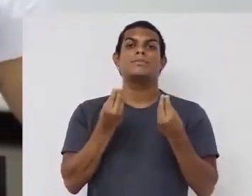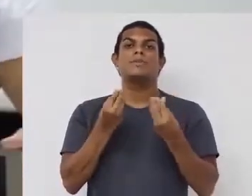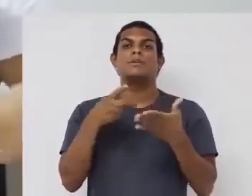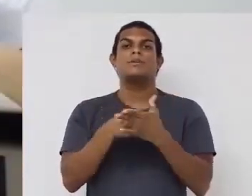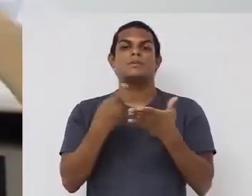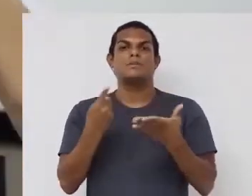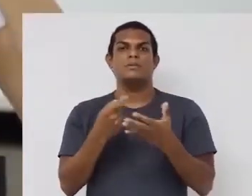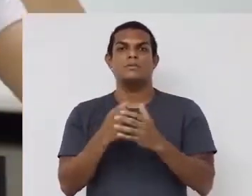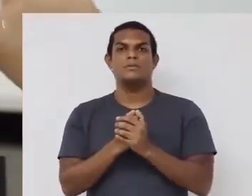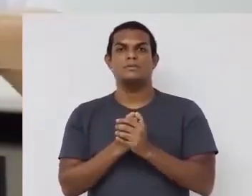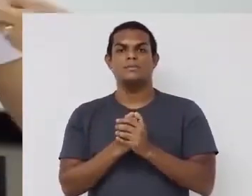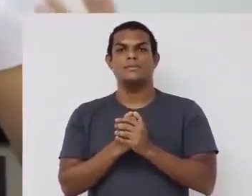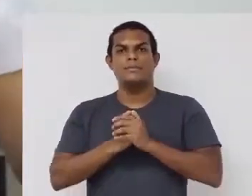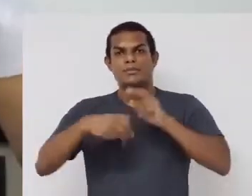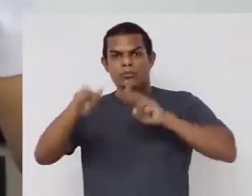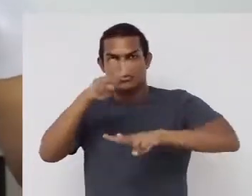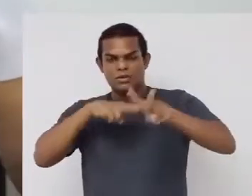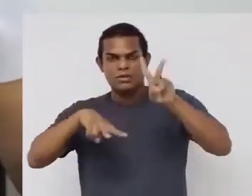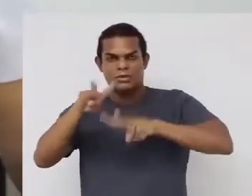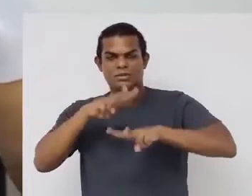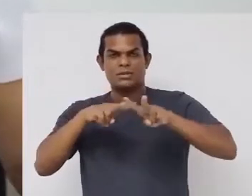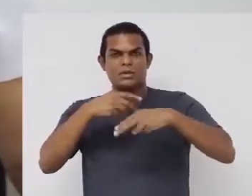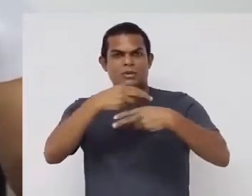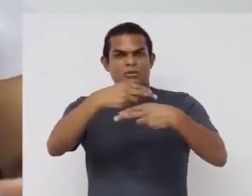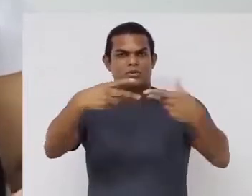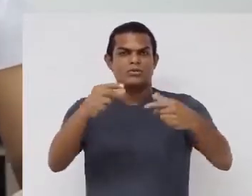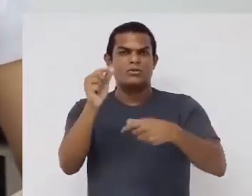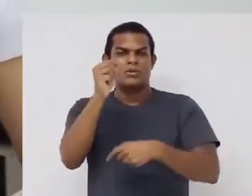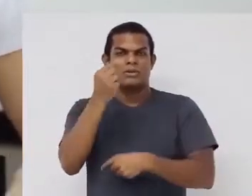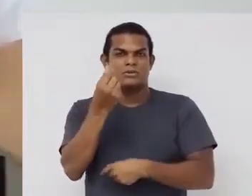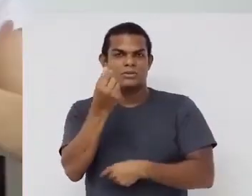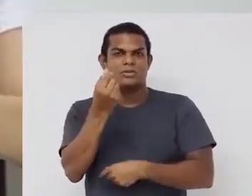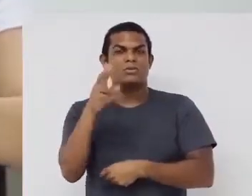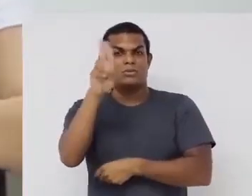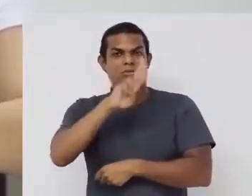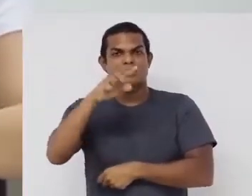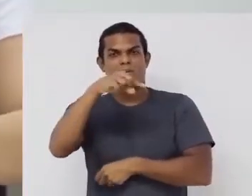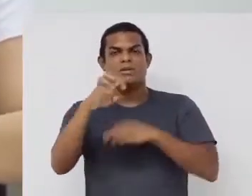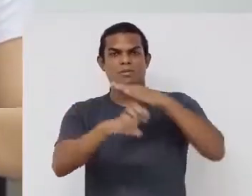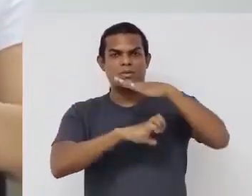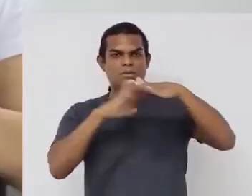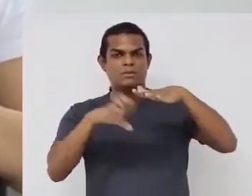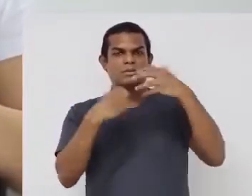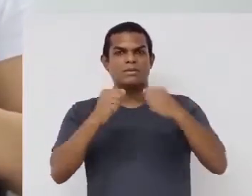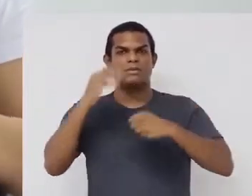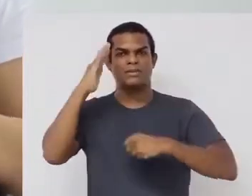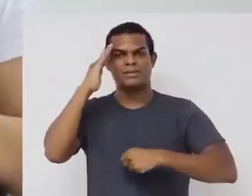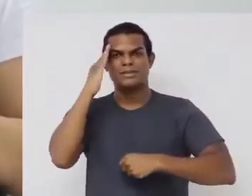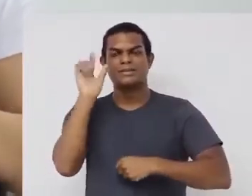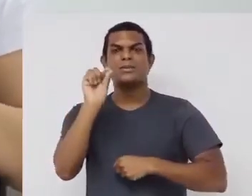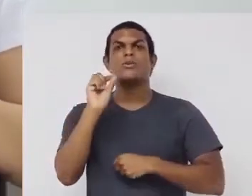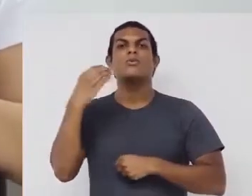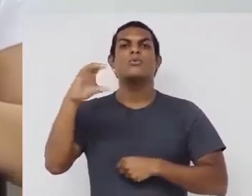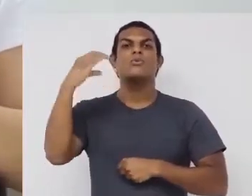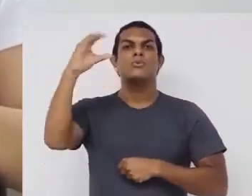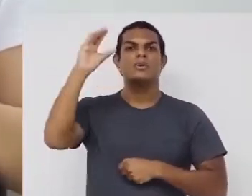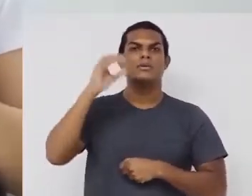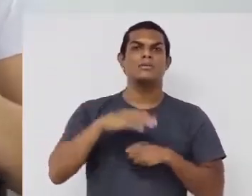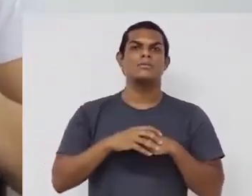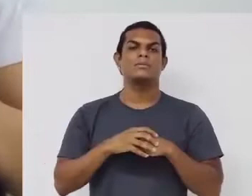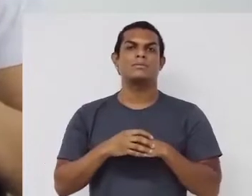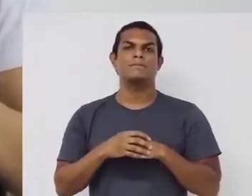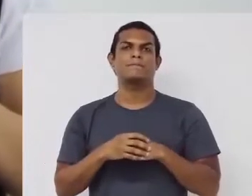Quando eu for considerar os vários desembolsos realizados pela empresa, eu tenho que entender o que é custo, que é